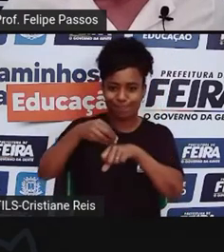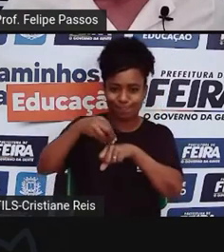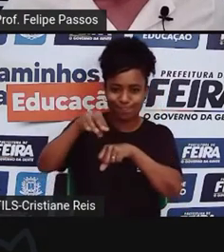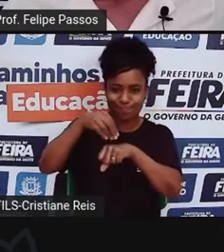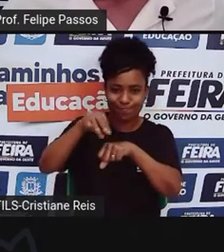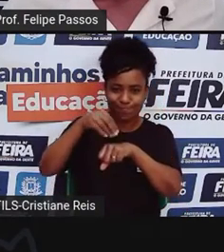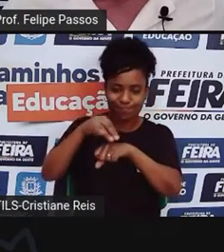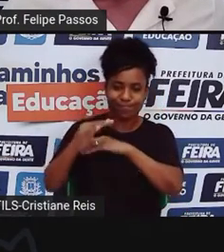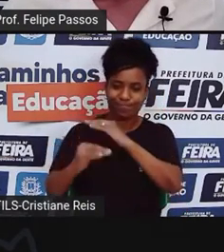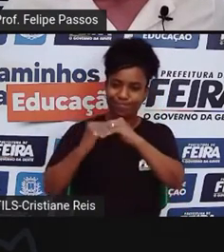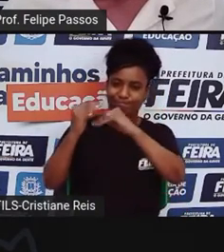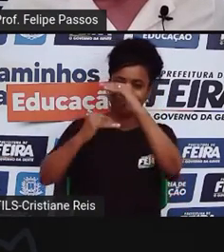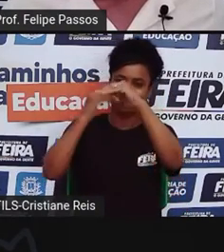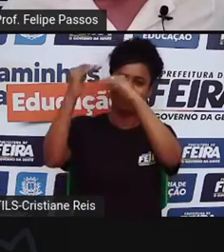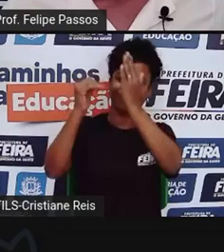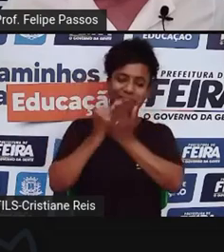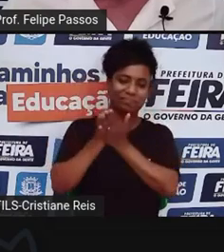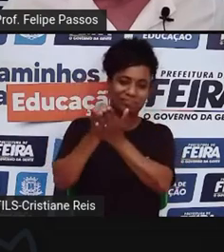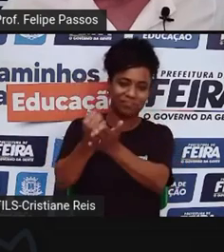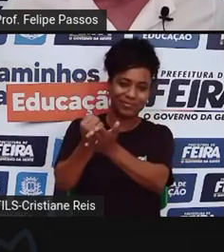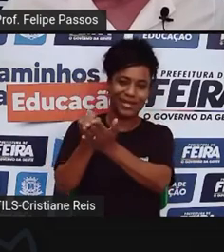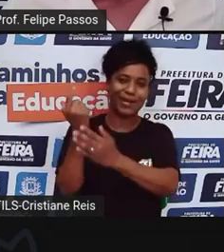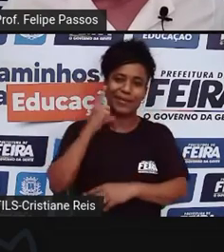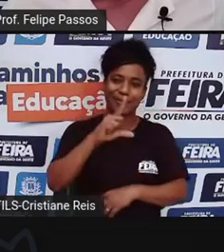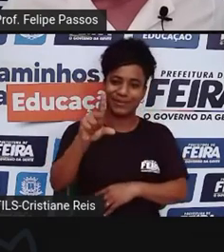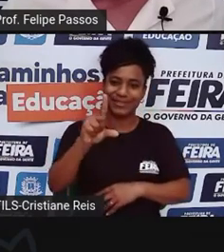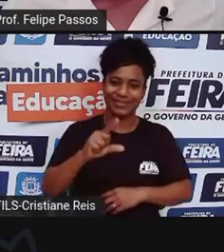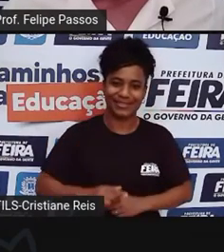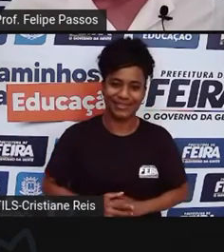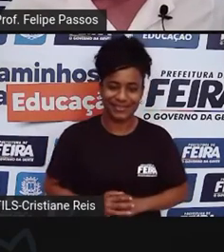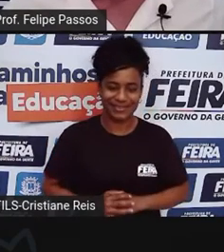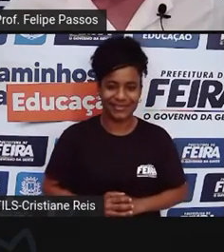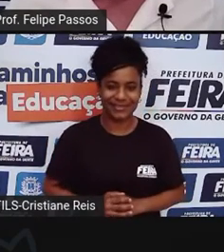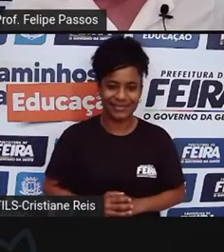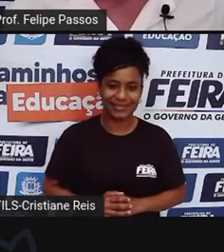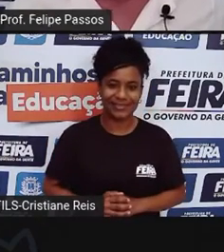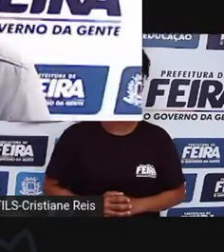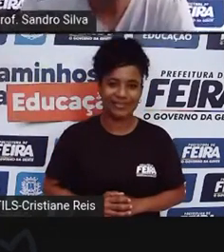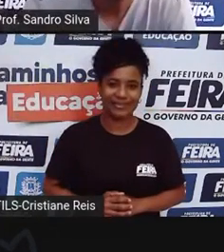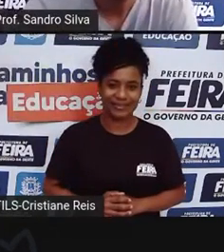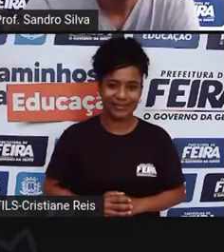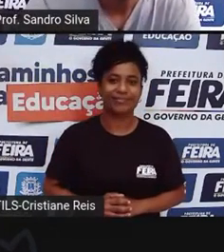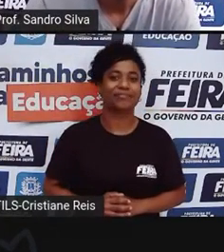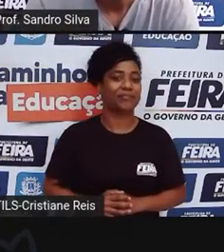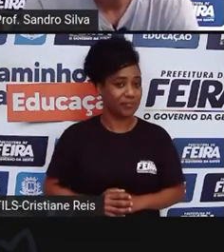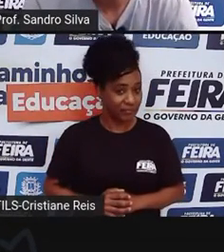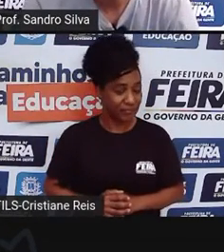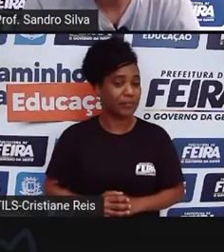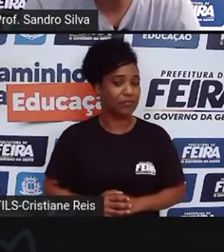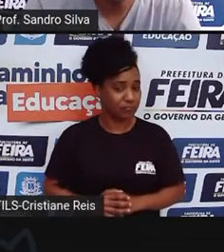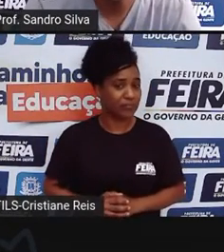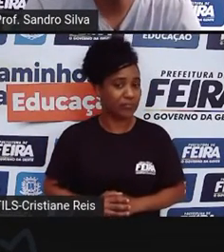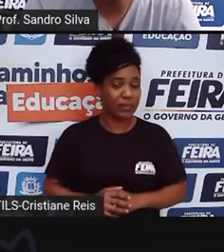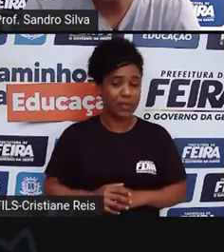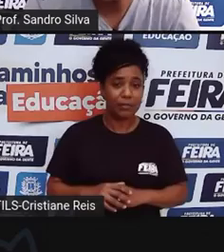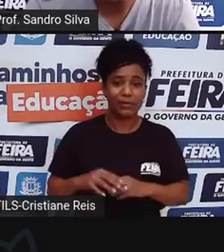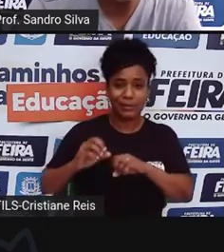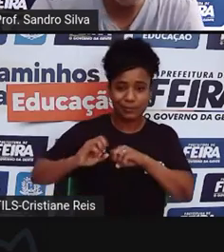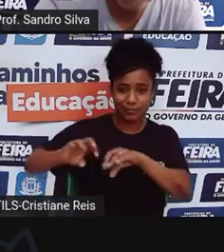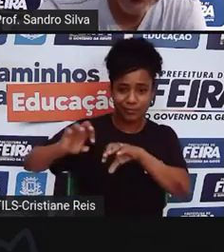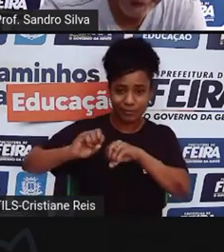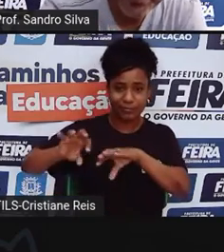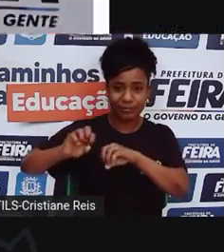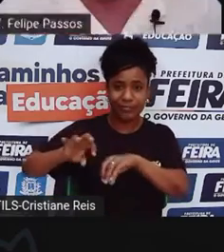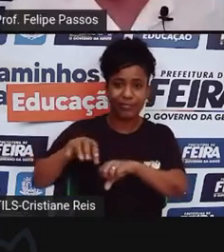que dê resultado. Entendi. Então tem todo um processo interdisciplinar, né? Sim. Não